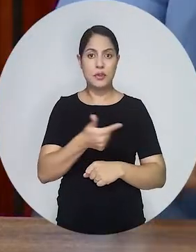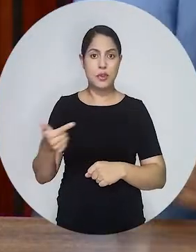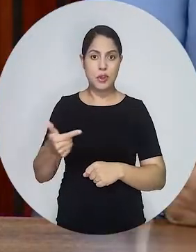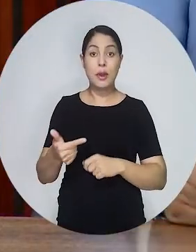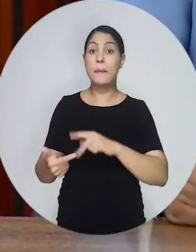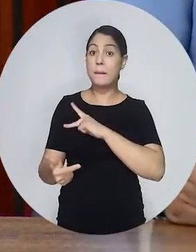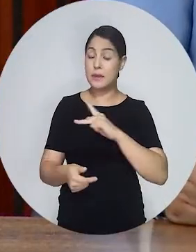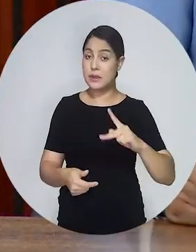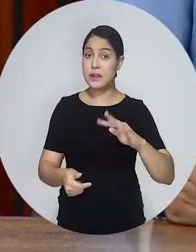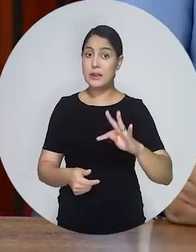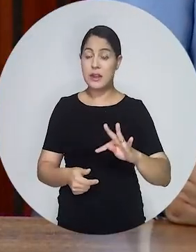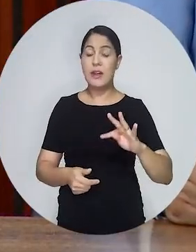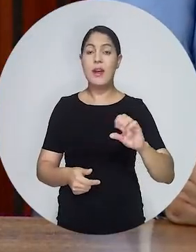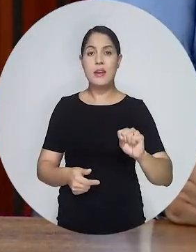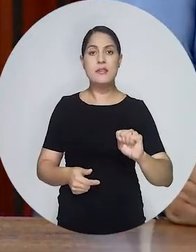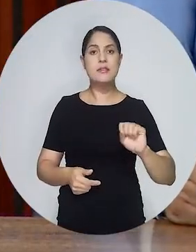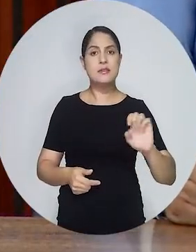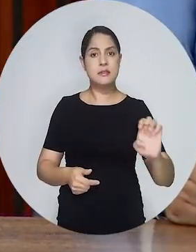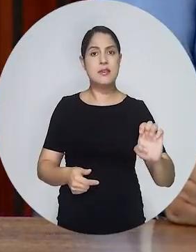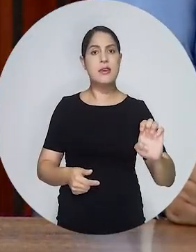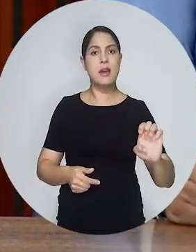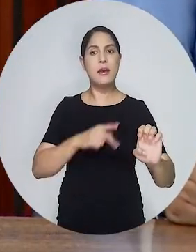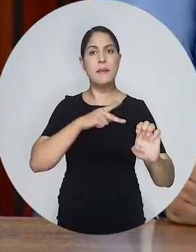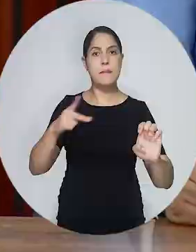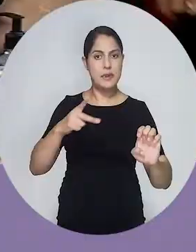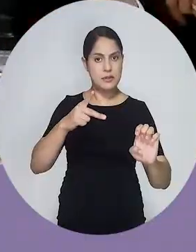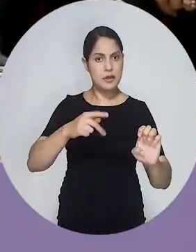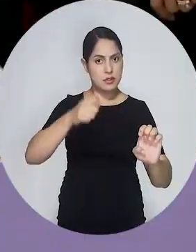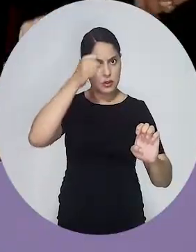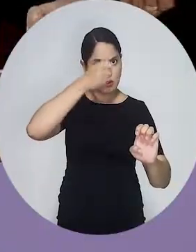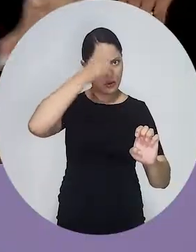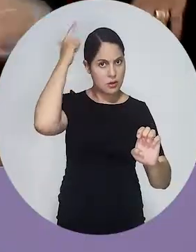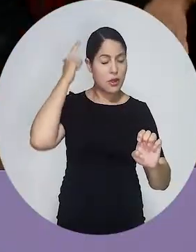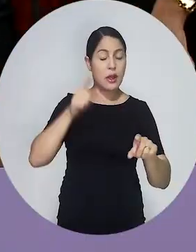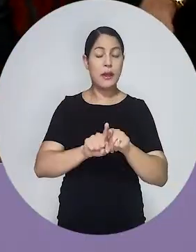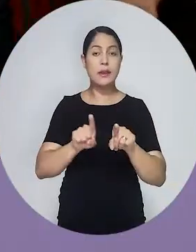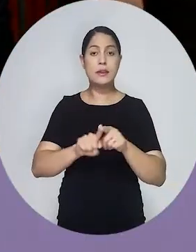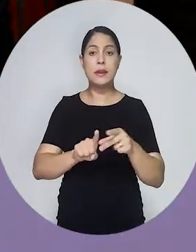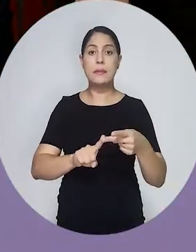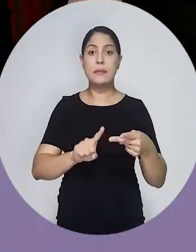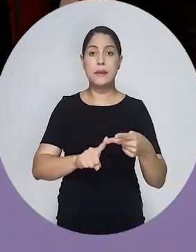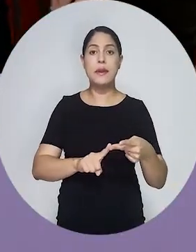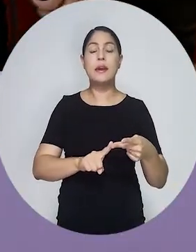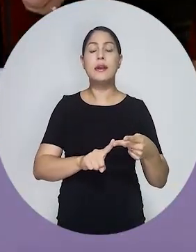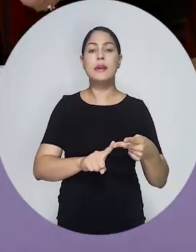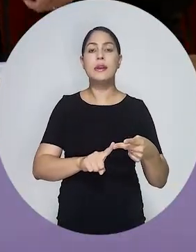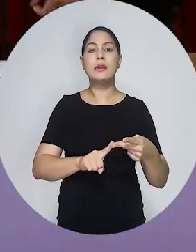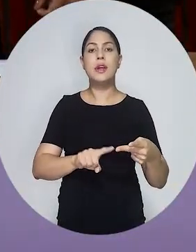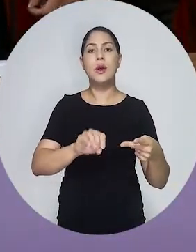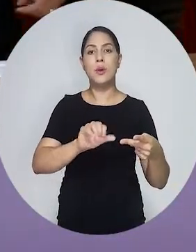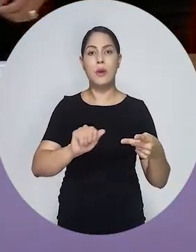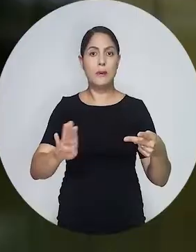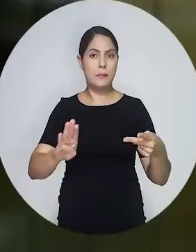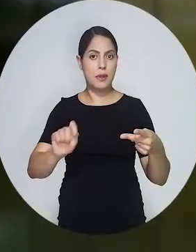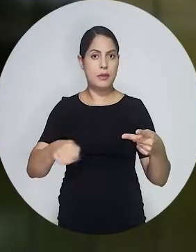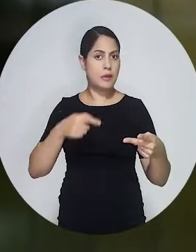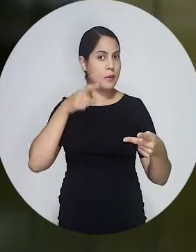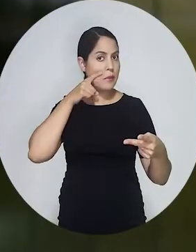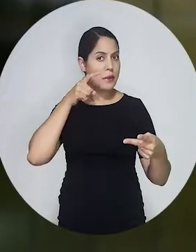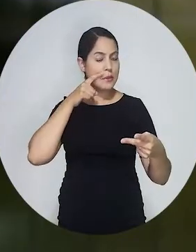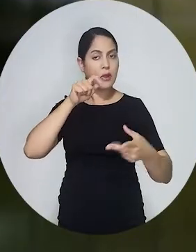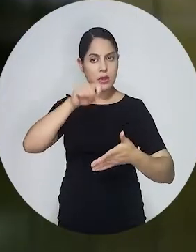foram assinados pelo presidente do TSE, ministro Alexandre de Moraes, pelo presidente da OAB Nacional, Beto Simonetti, e